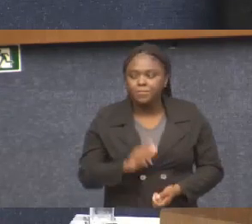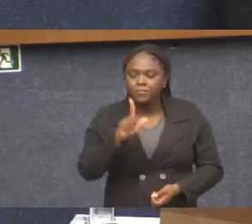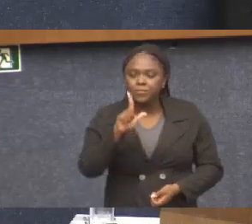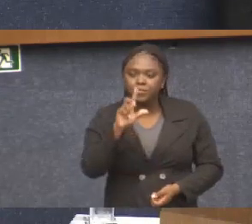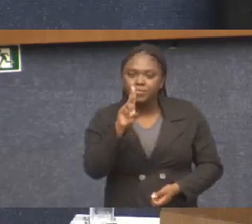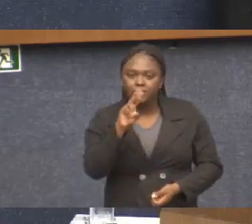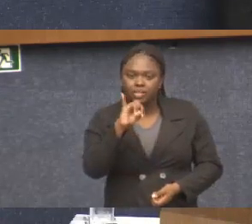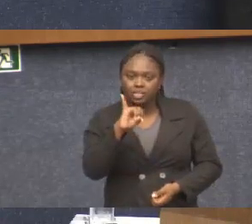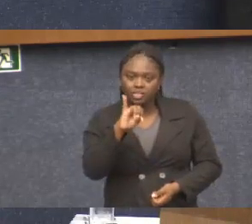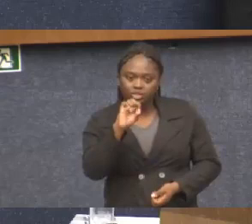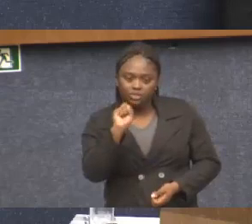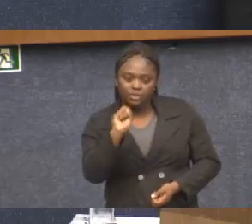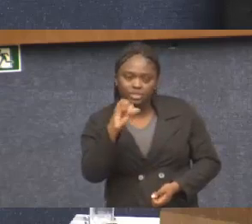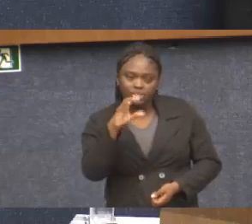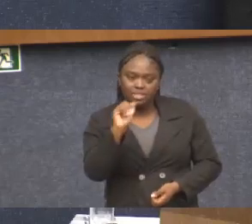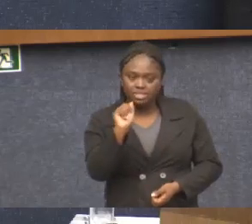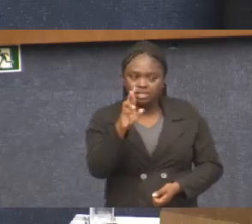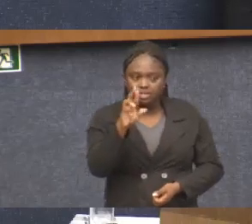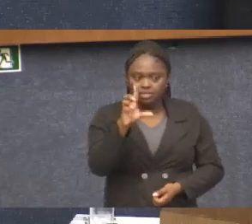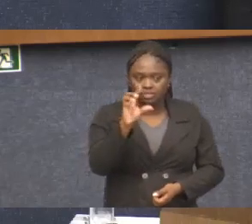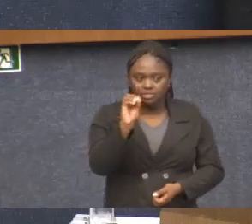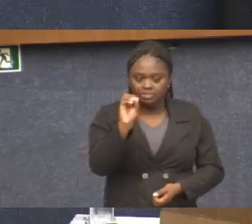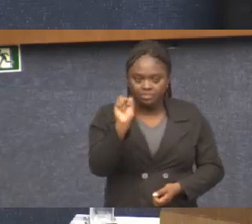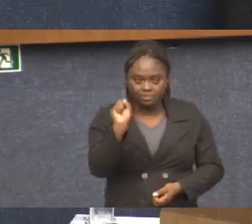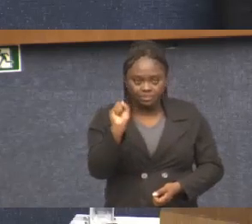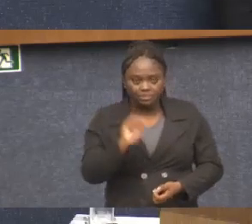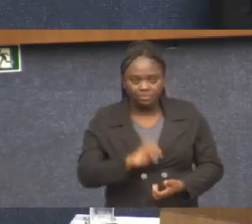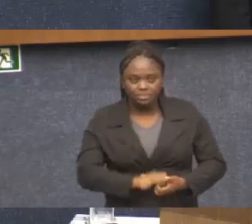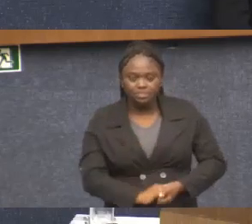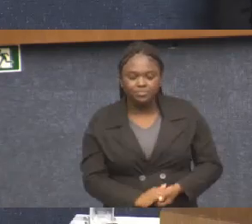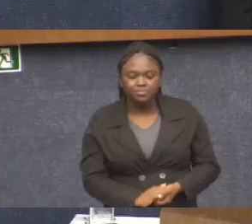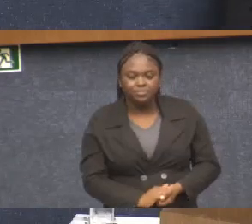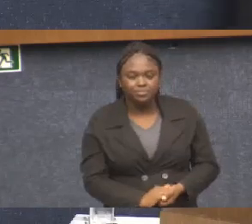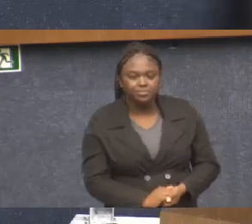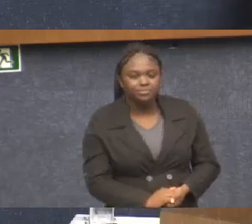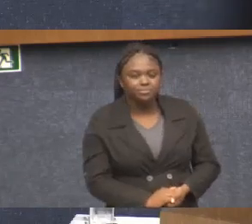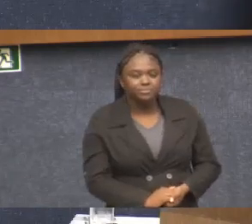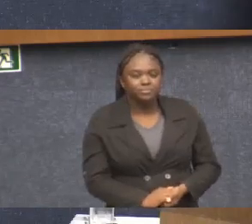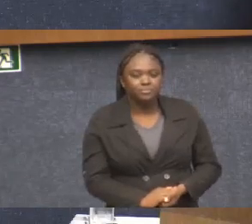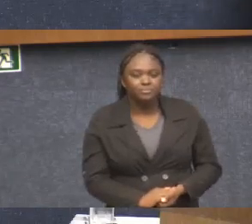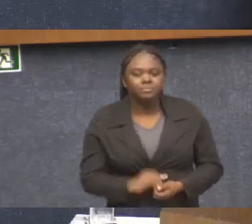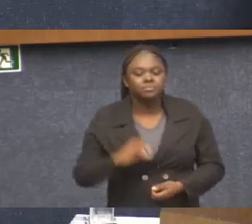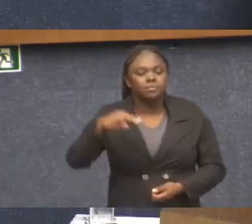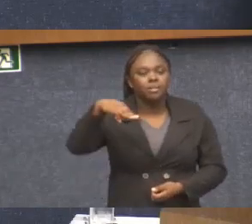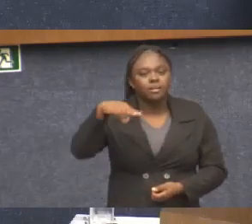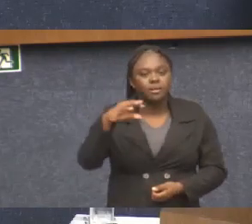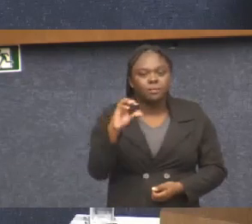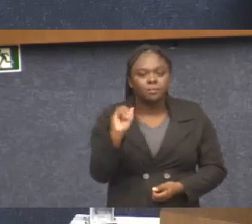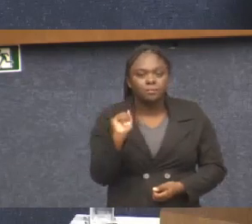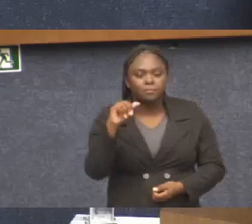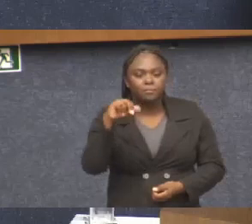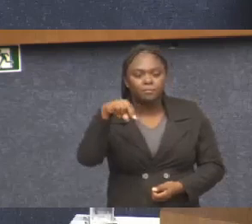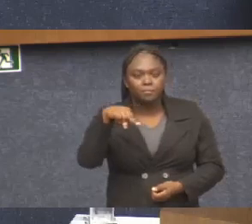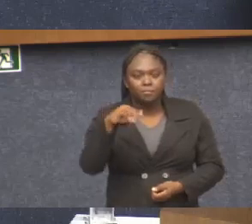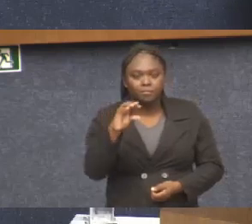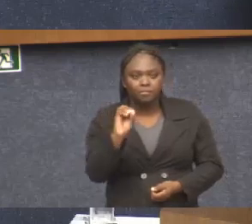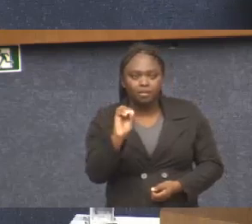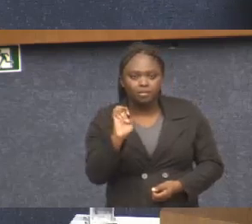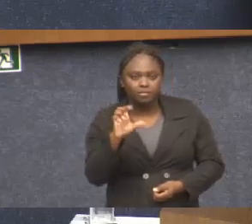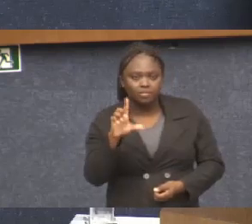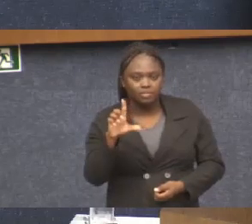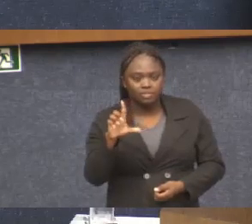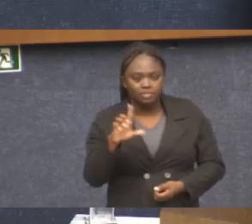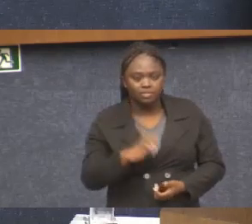Caldeira Brante, Manuel Mário de Souza